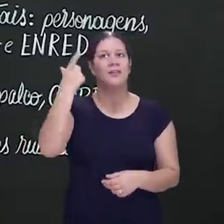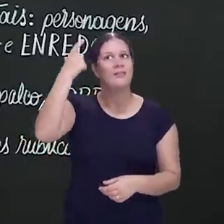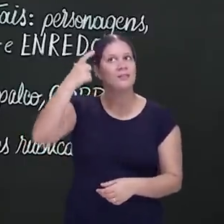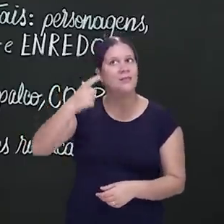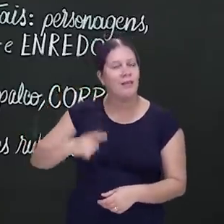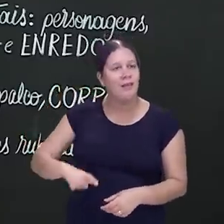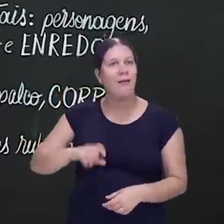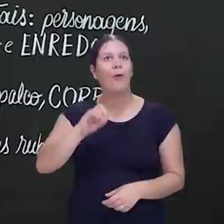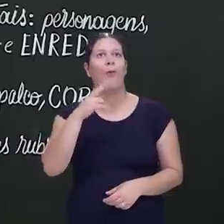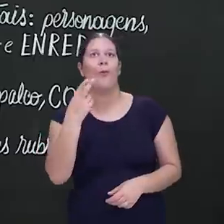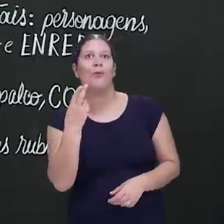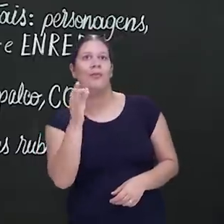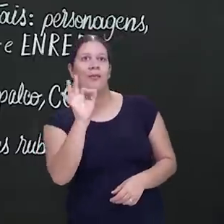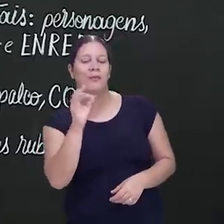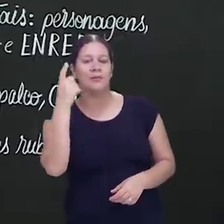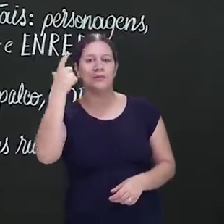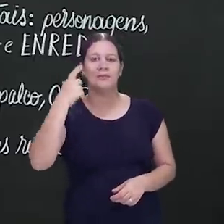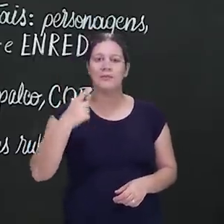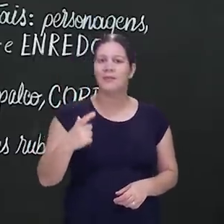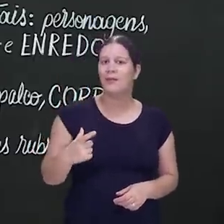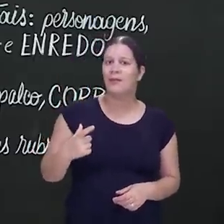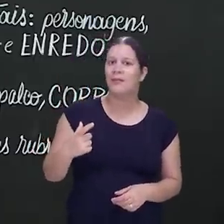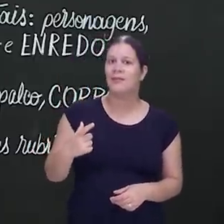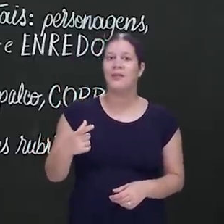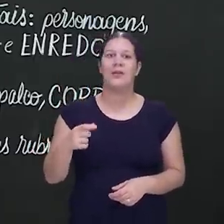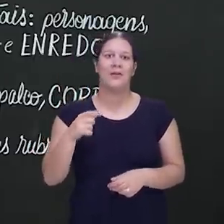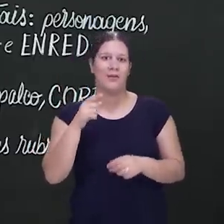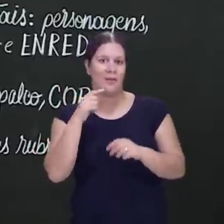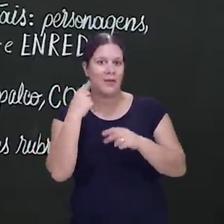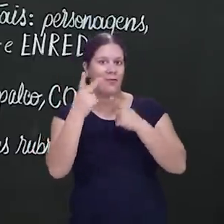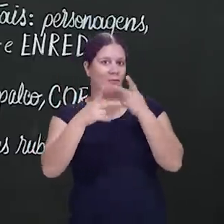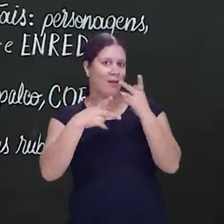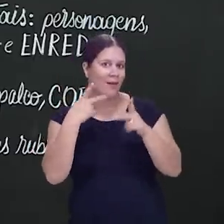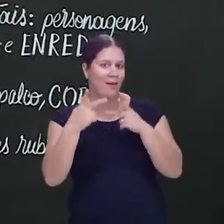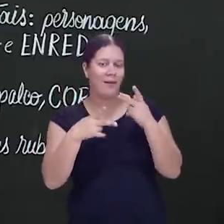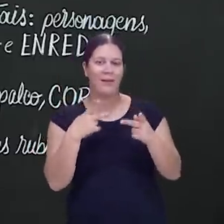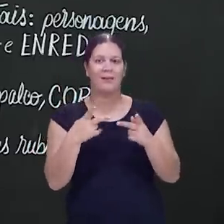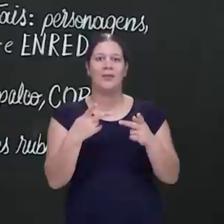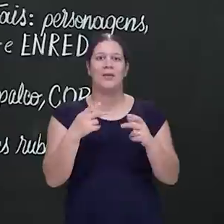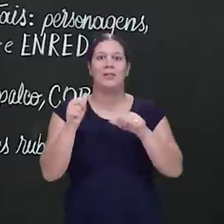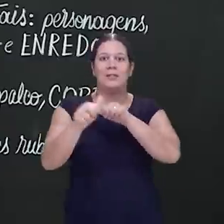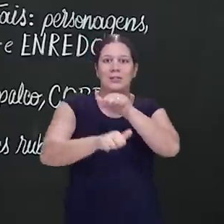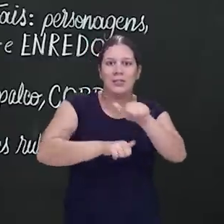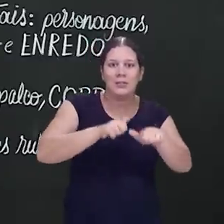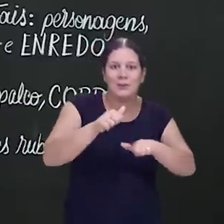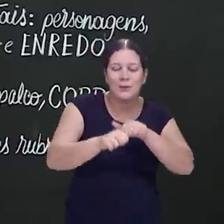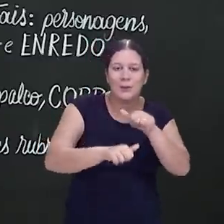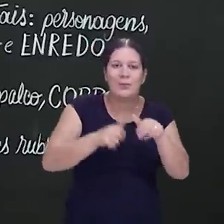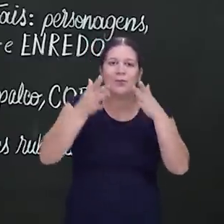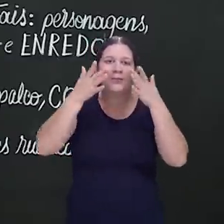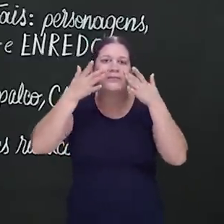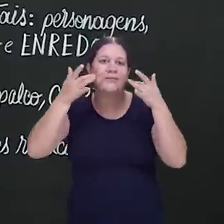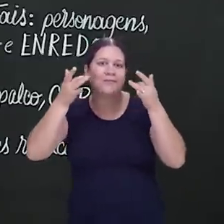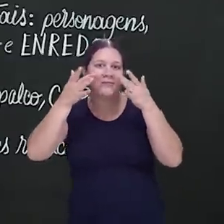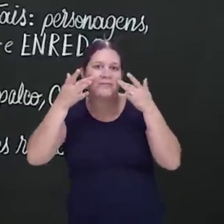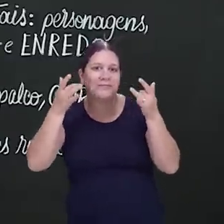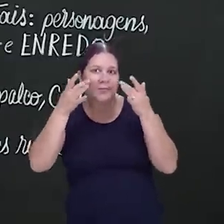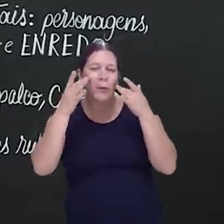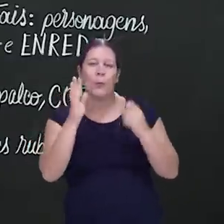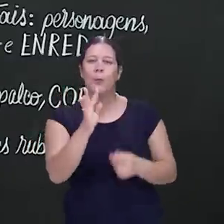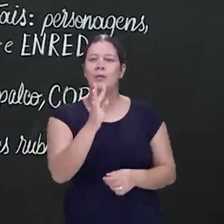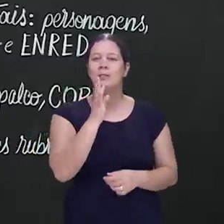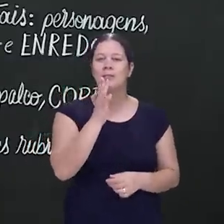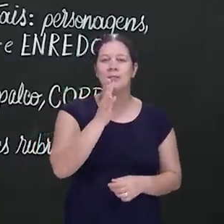ser, eis a questão. Aquele questionamento que o personagem faz sobre a existência humana e que transformou essa peça em um clássico universal